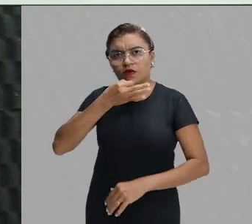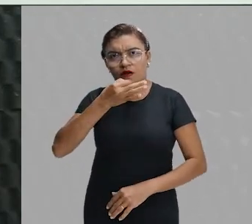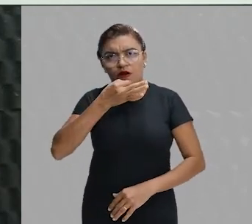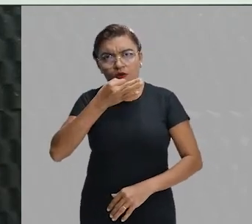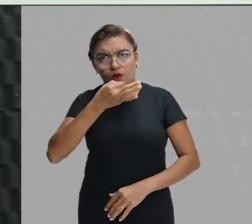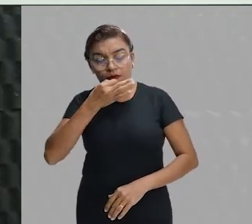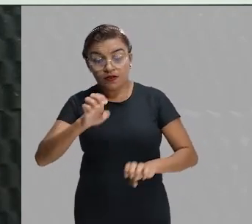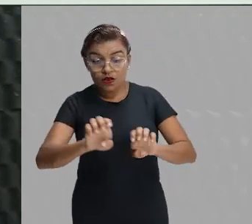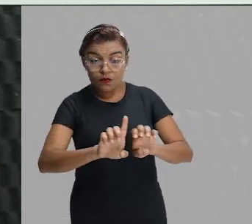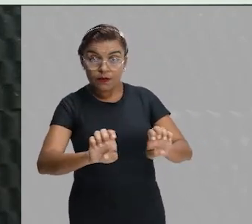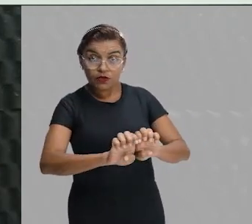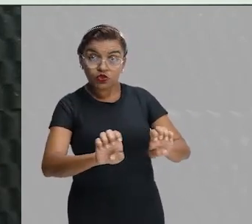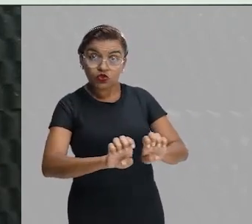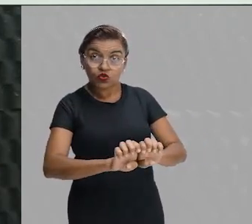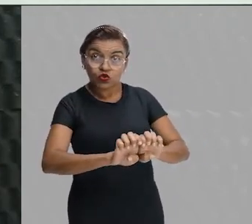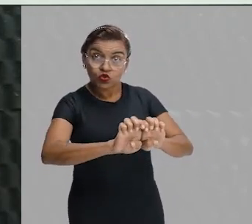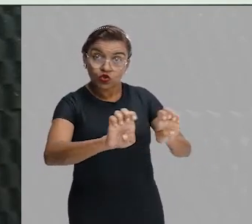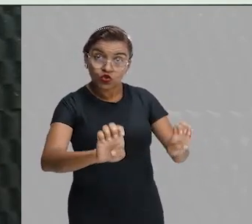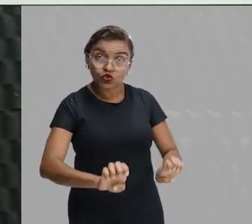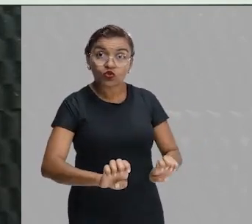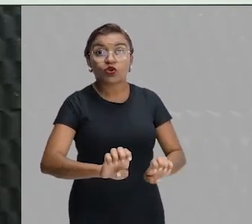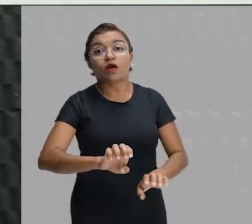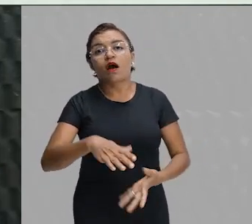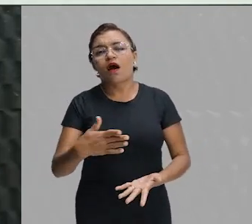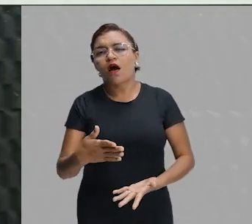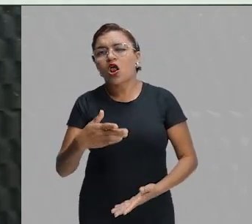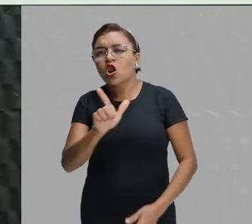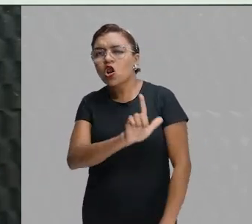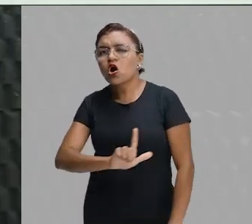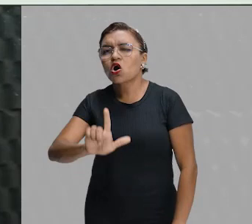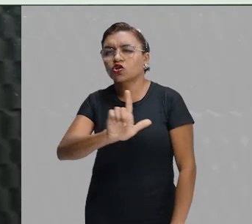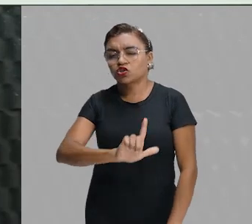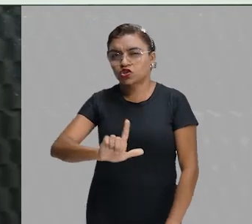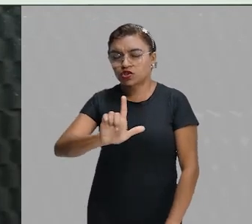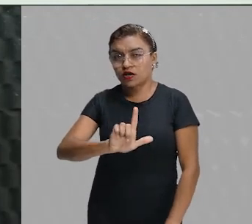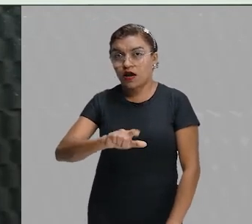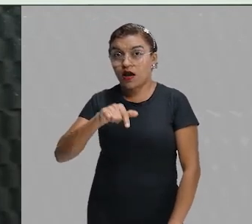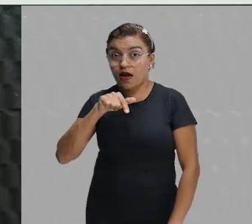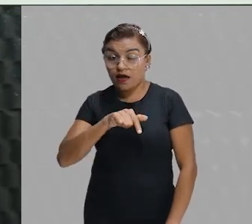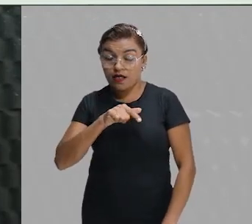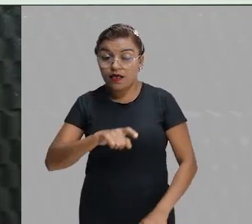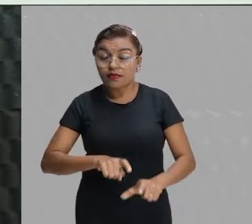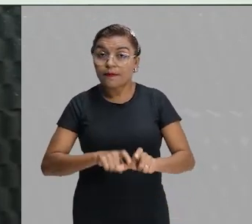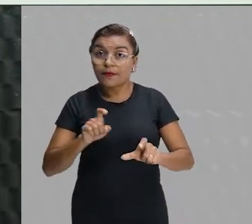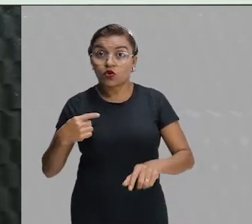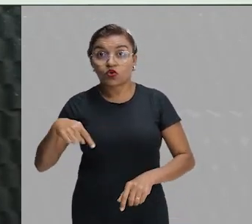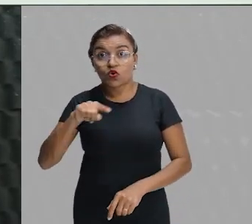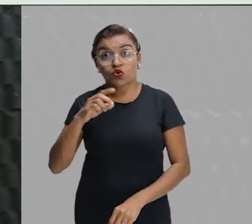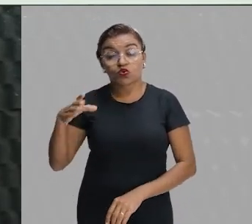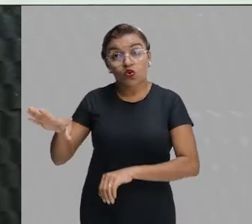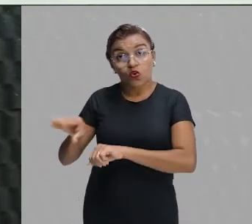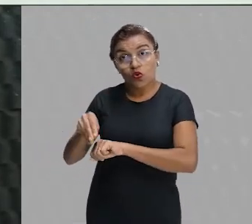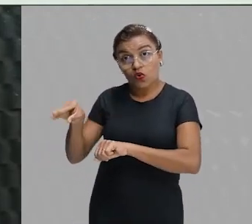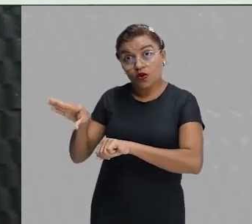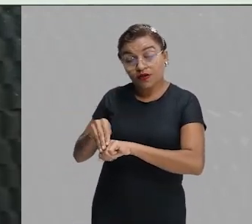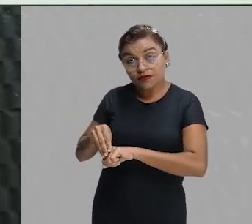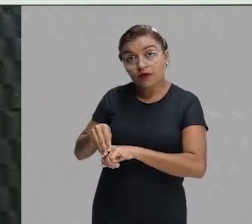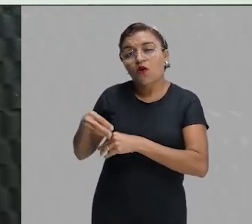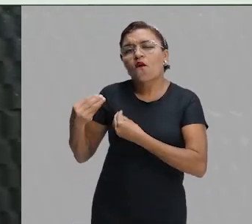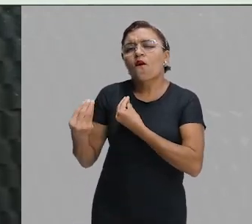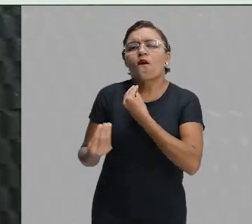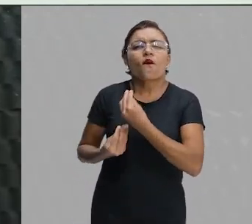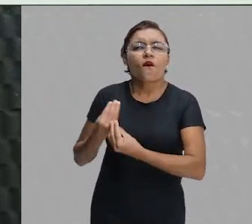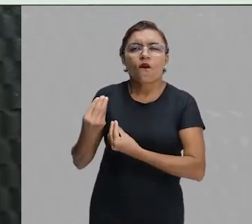estrutura lógica. Essa estrutura lógica, ela vai depender do nosso conhecimento a respeito do